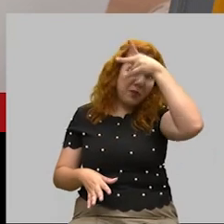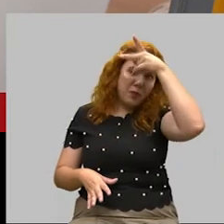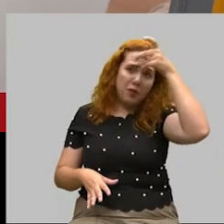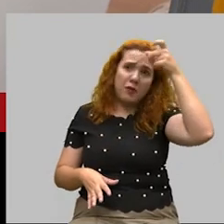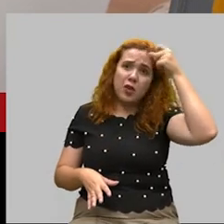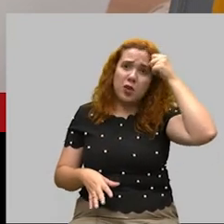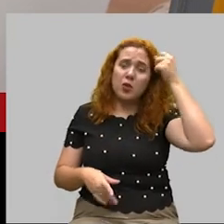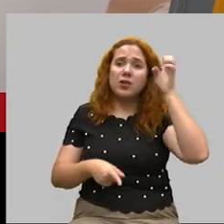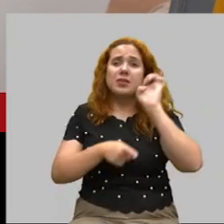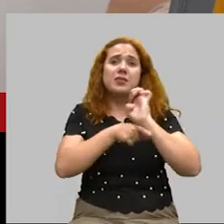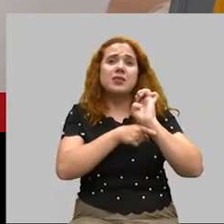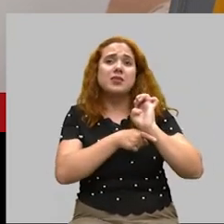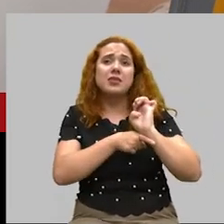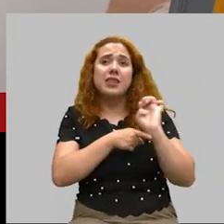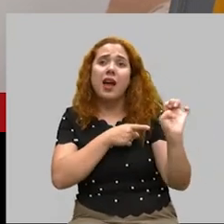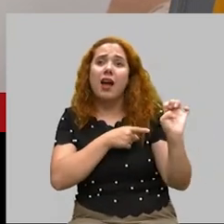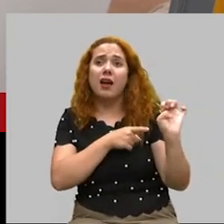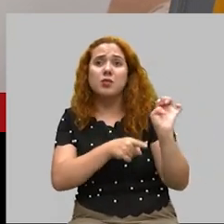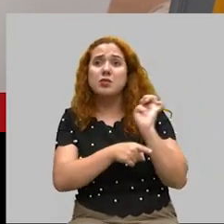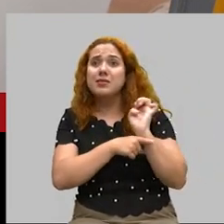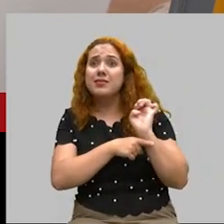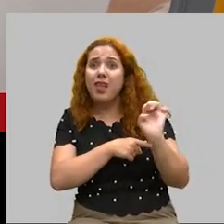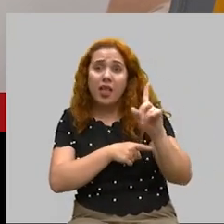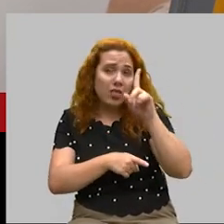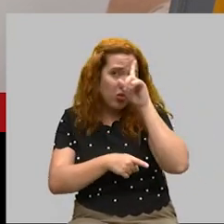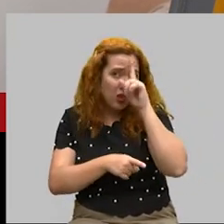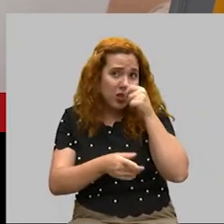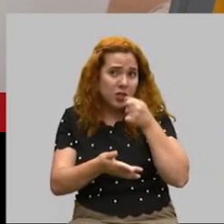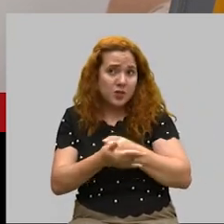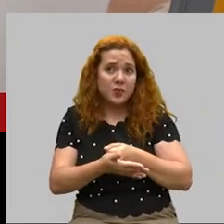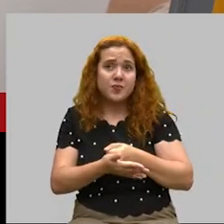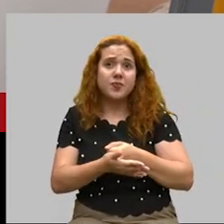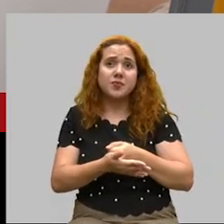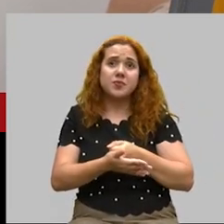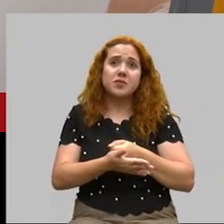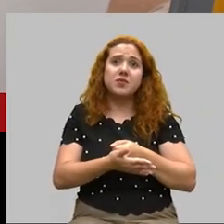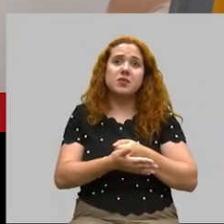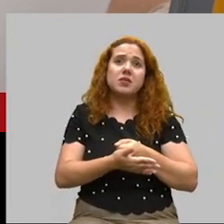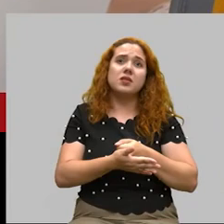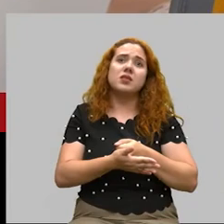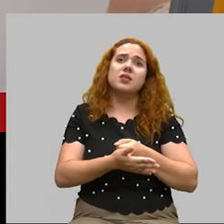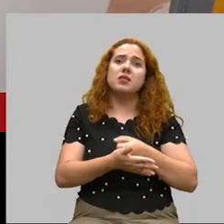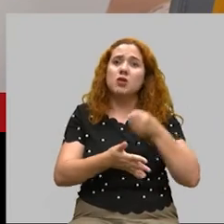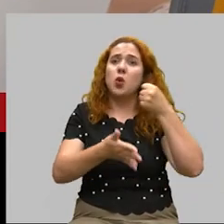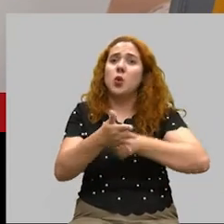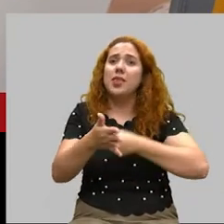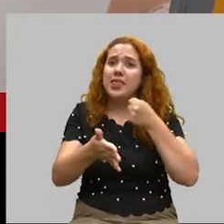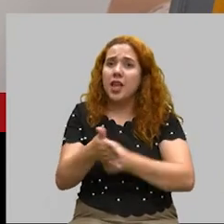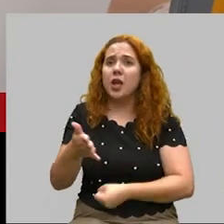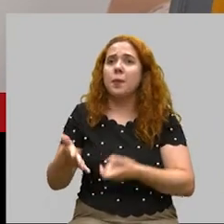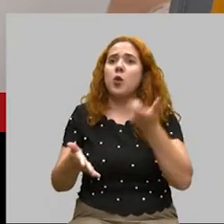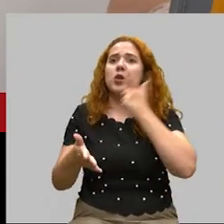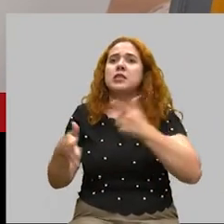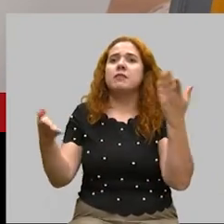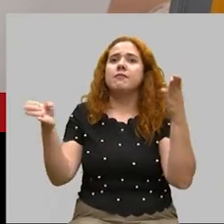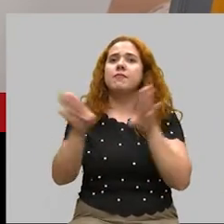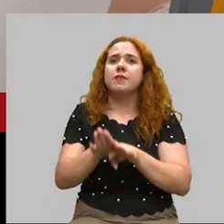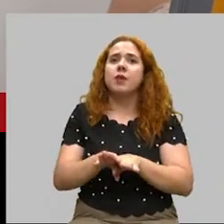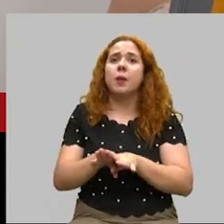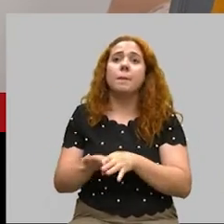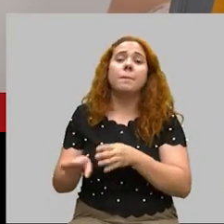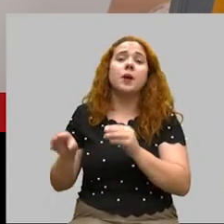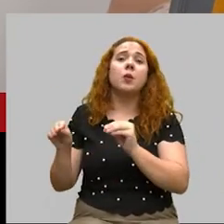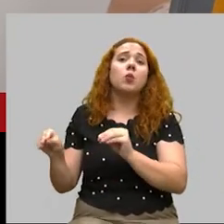Estado a escola era do Estado o estado batalhando para que fosse fechada Para que as matrículas fossem entregues ao